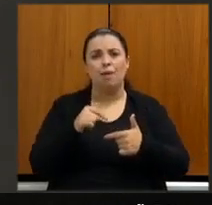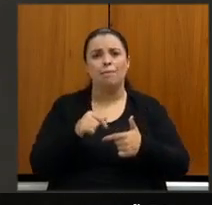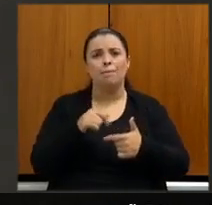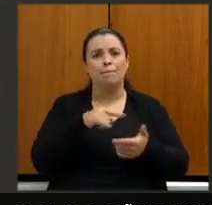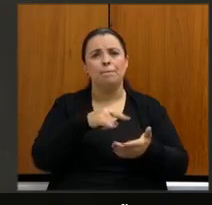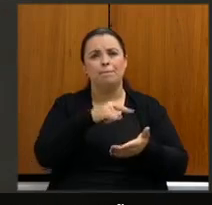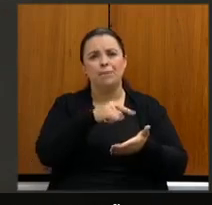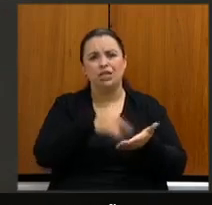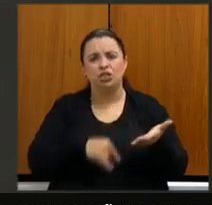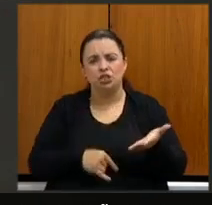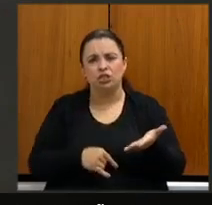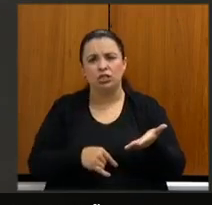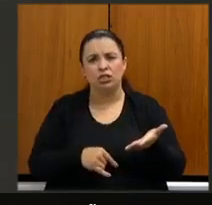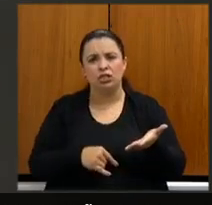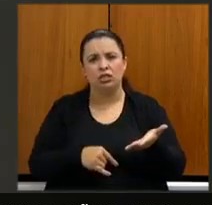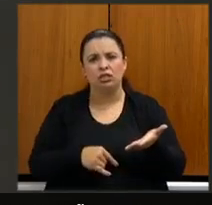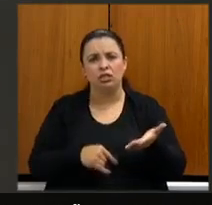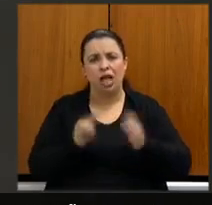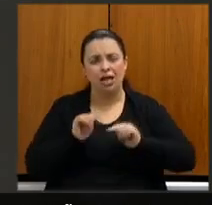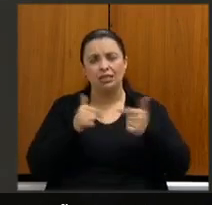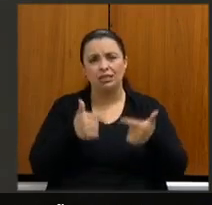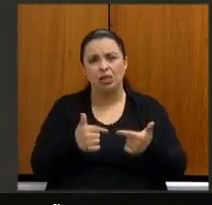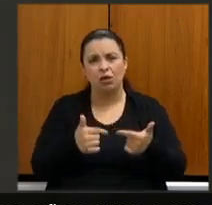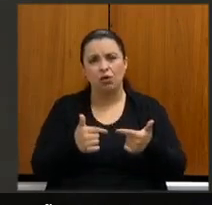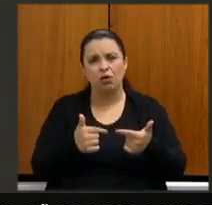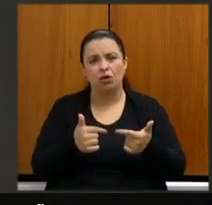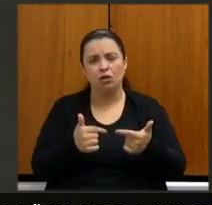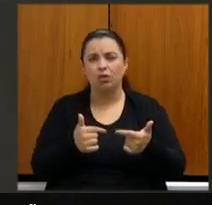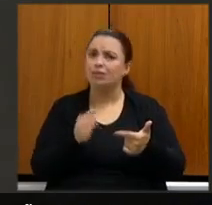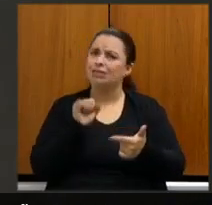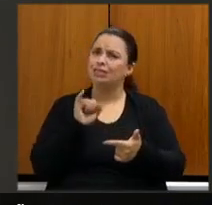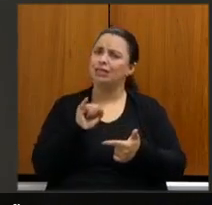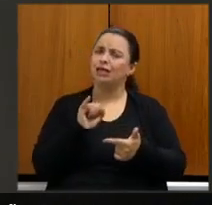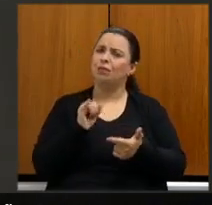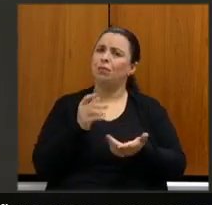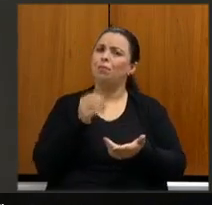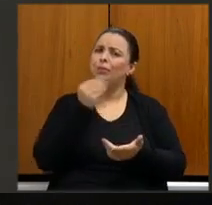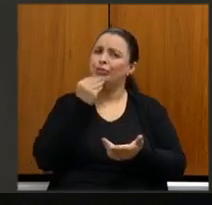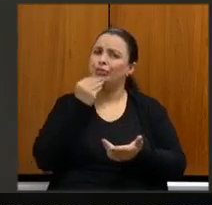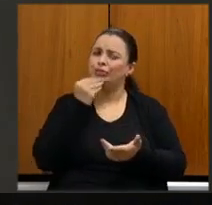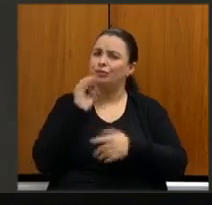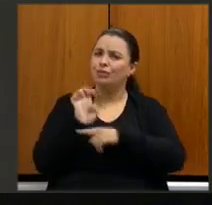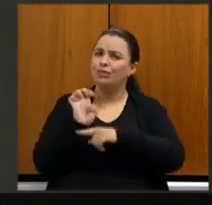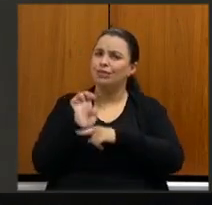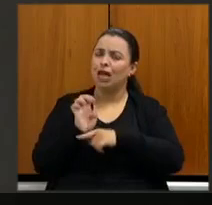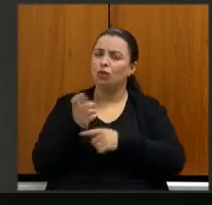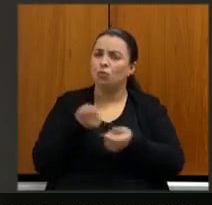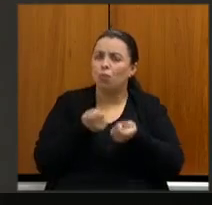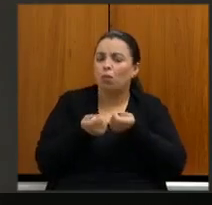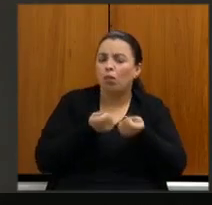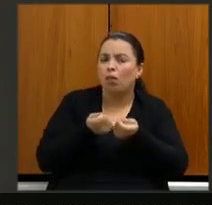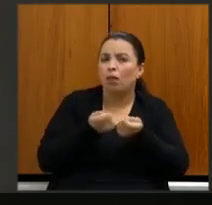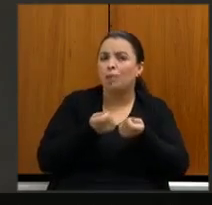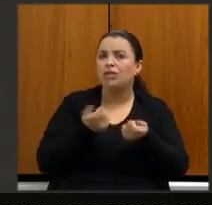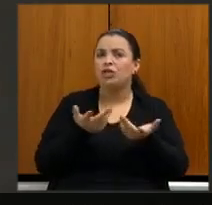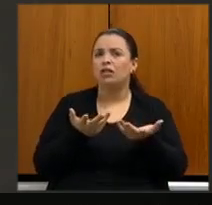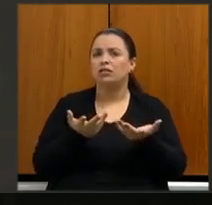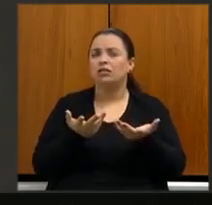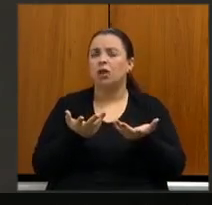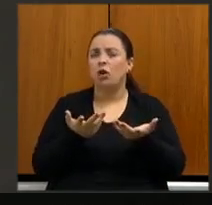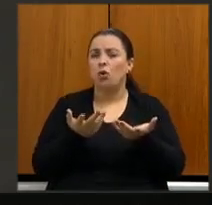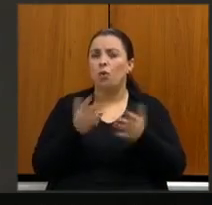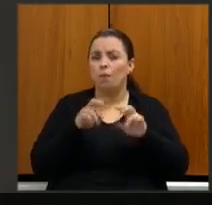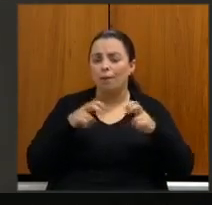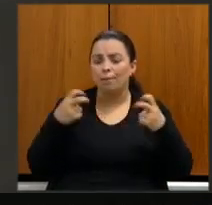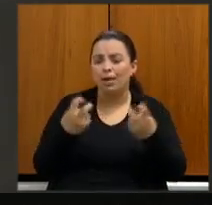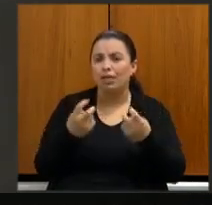teria colonizado se tivesse buscado uma mediação se tu tivesse tido uma efetividade de uma mesa de diálogo Então esse